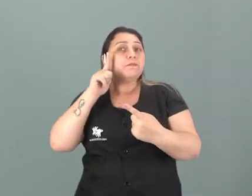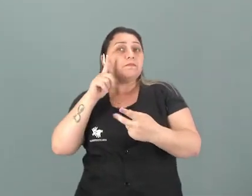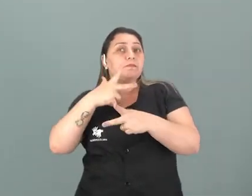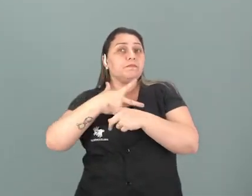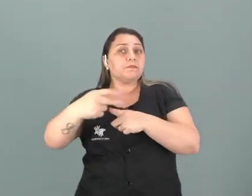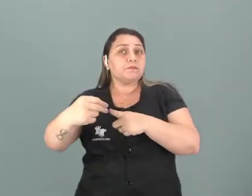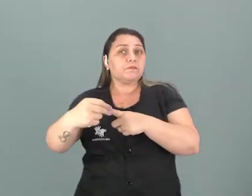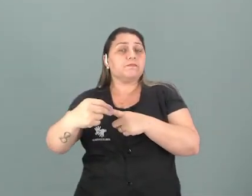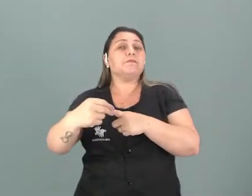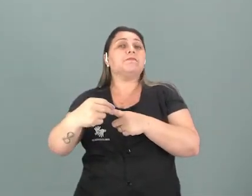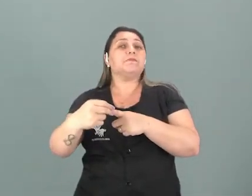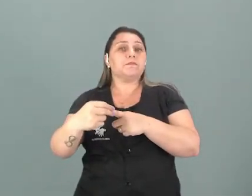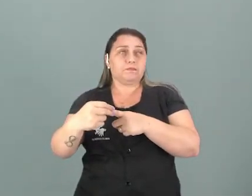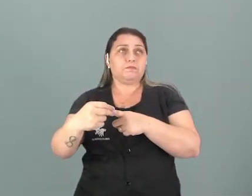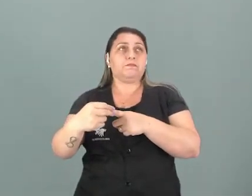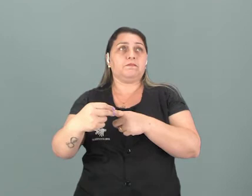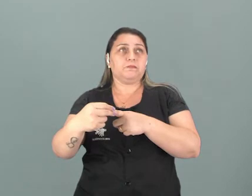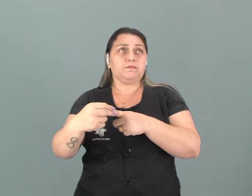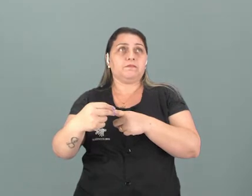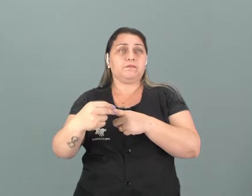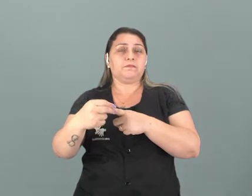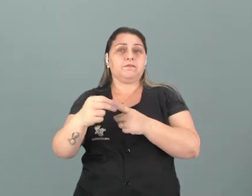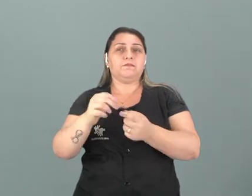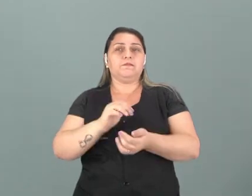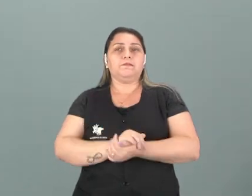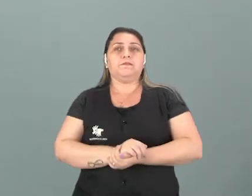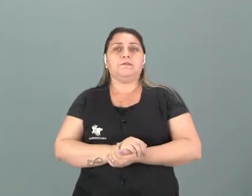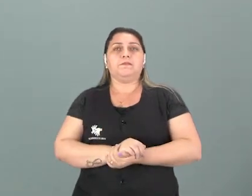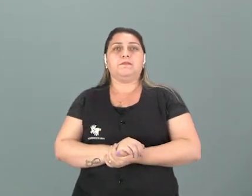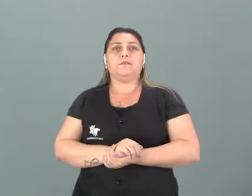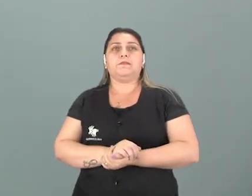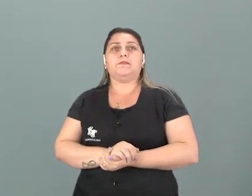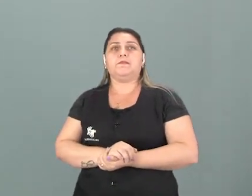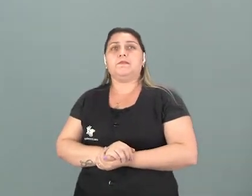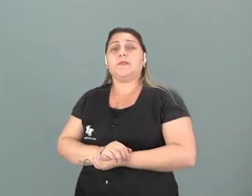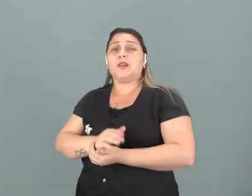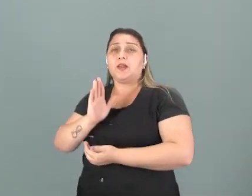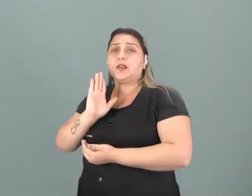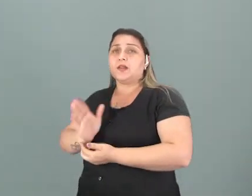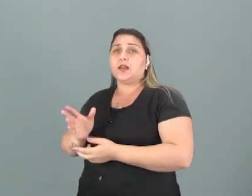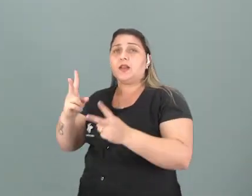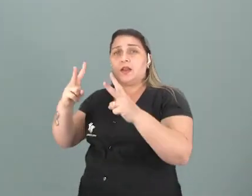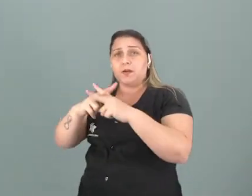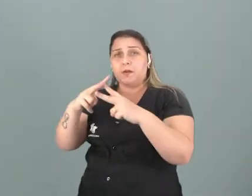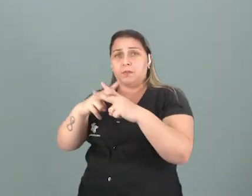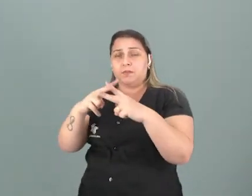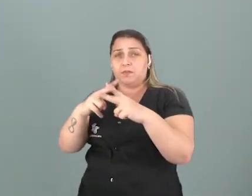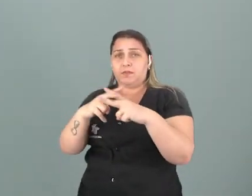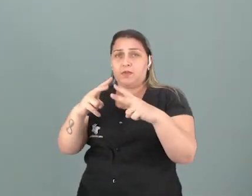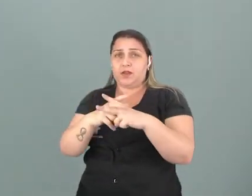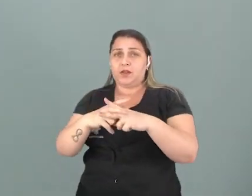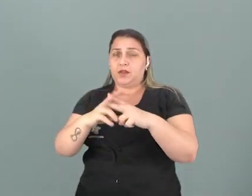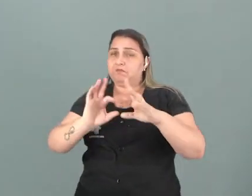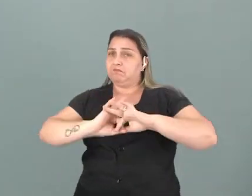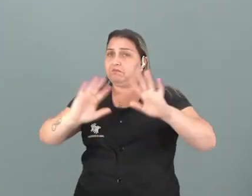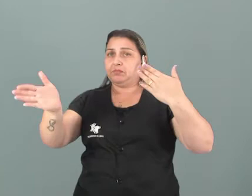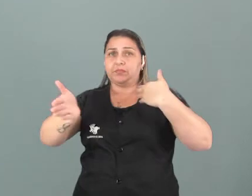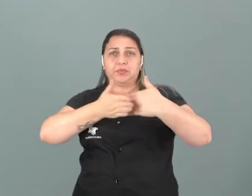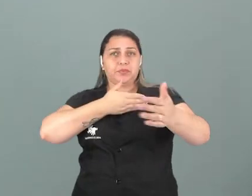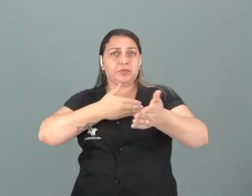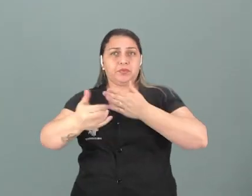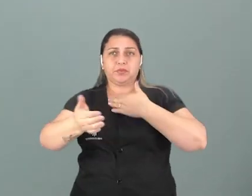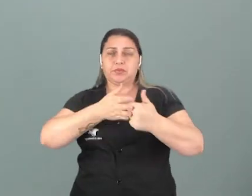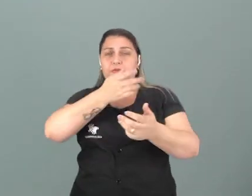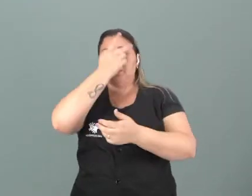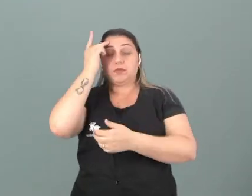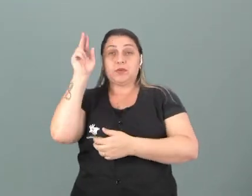alcançados, né? E meios para alcançá-los também. E já na briga é algo bem aleatório, a pessoa